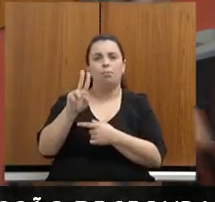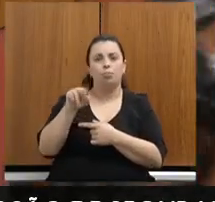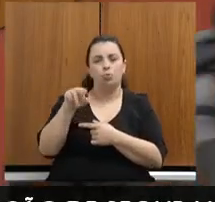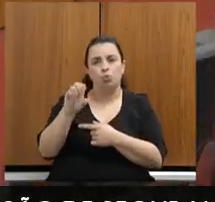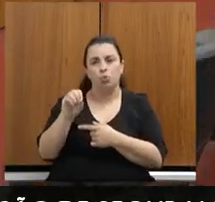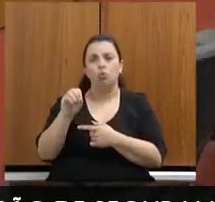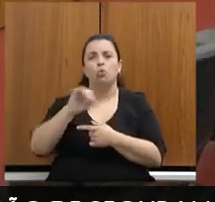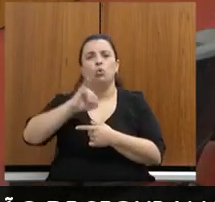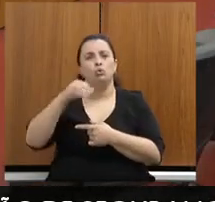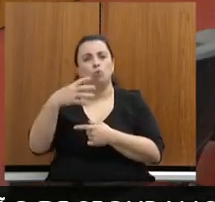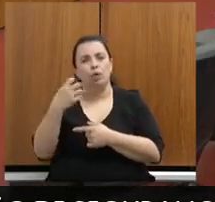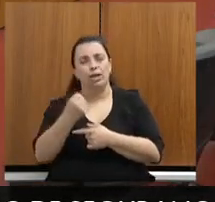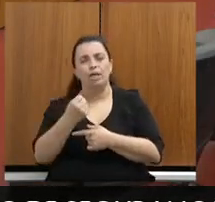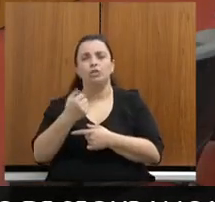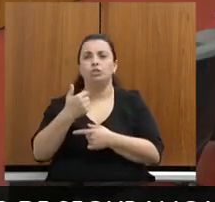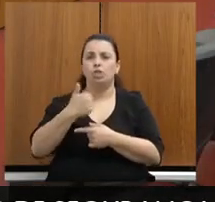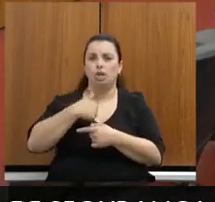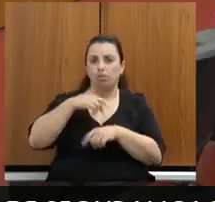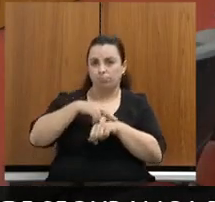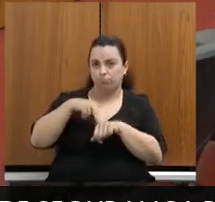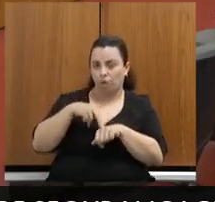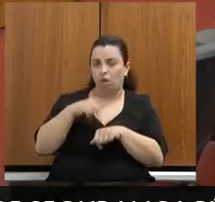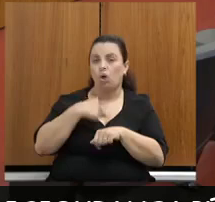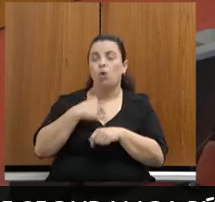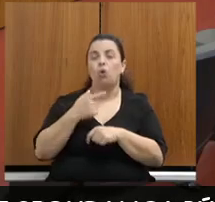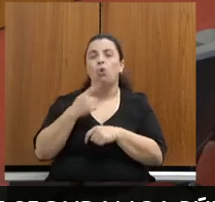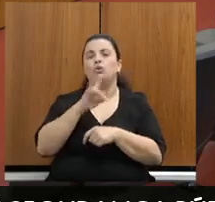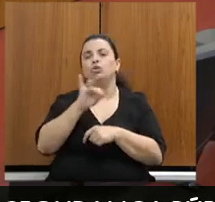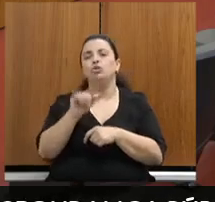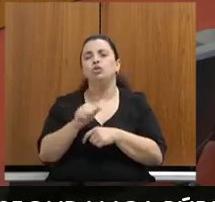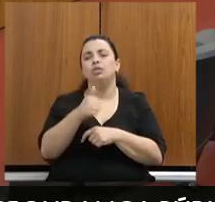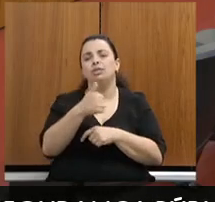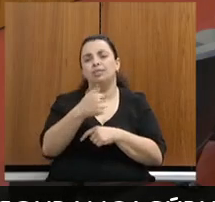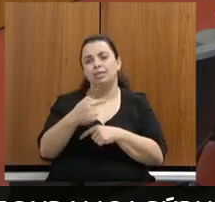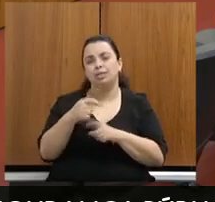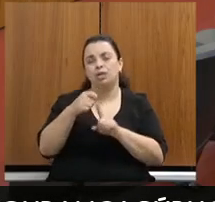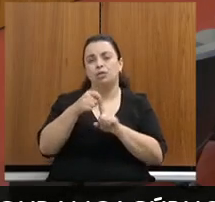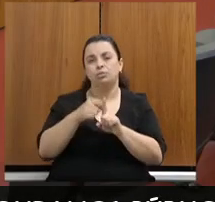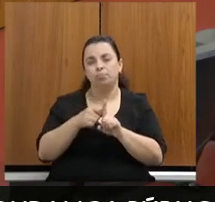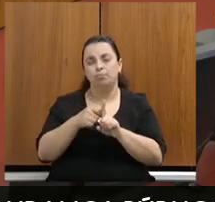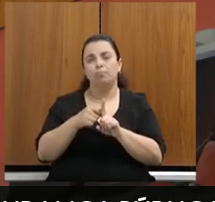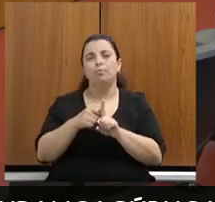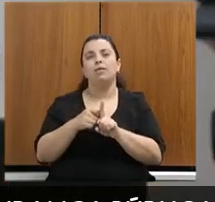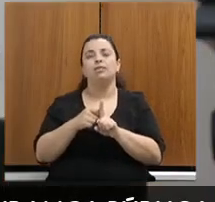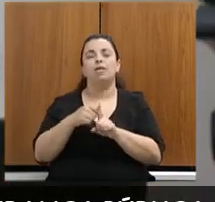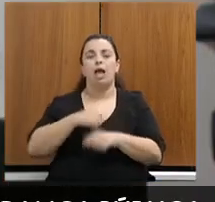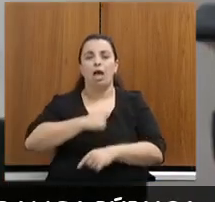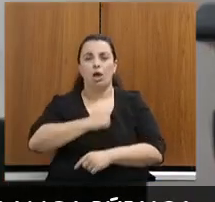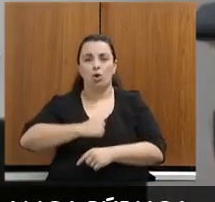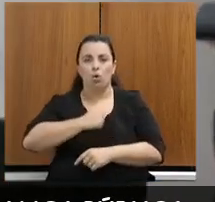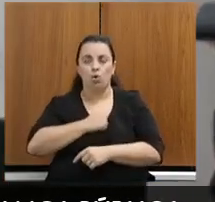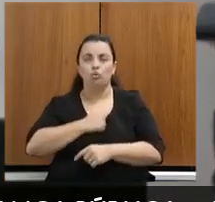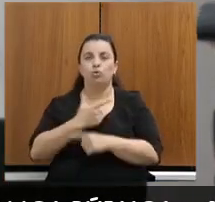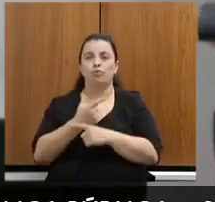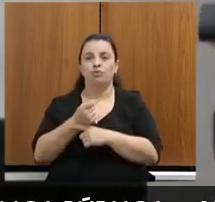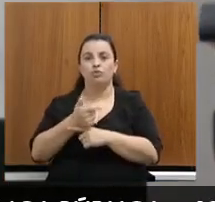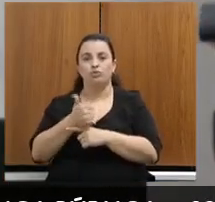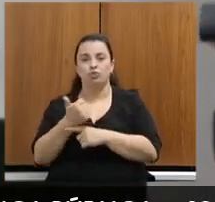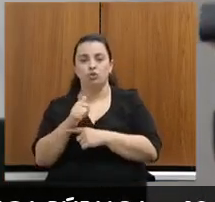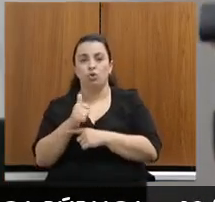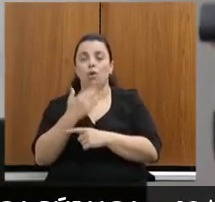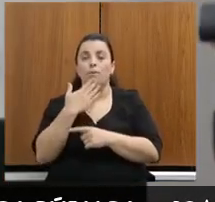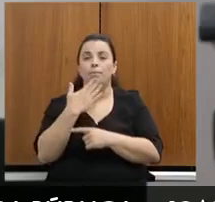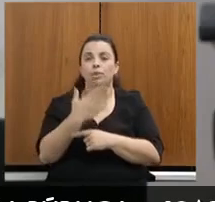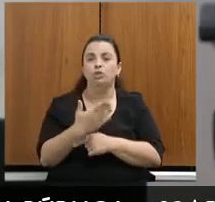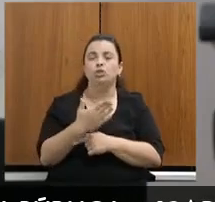deputado na reunião extraordinária no dia 17/8 de 2021 solicito nos termos da alínea a do Regimento intensa de